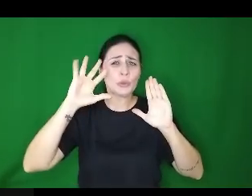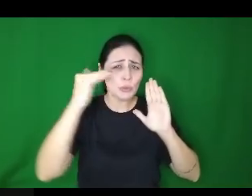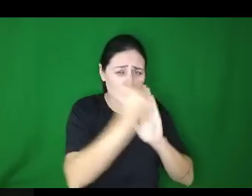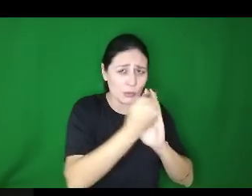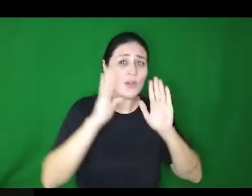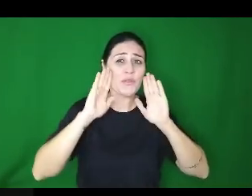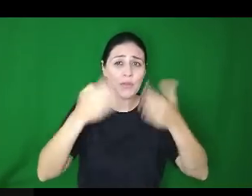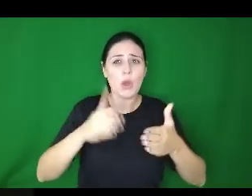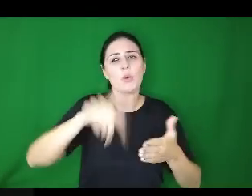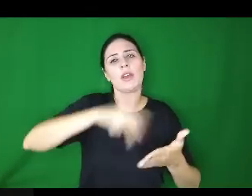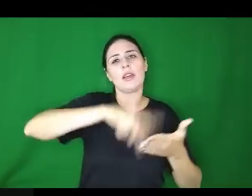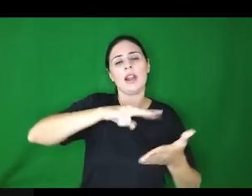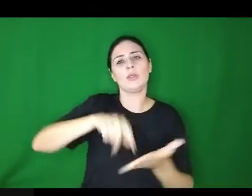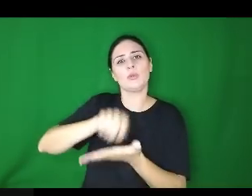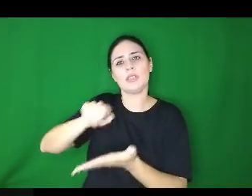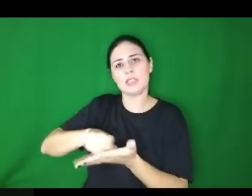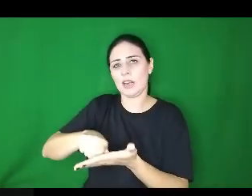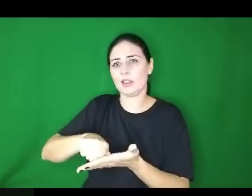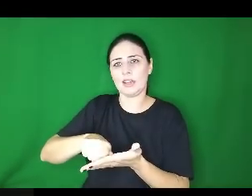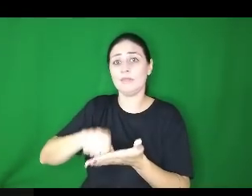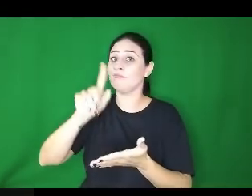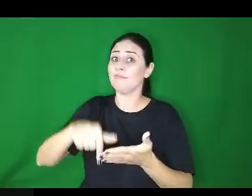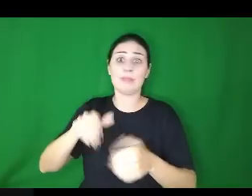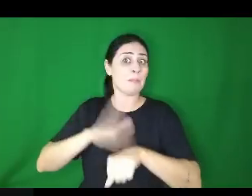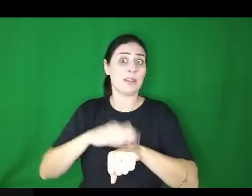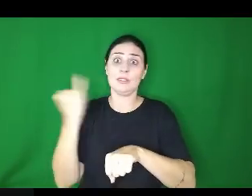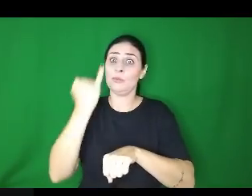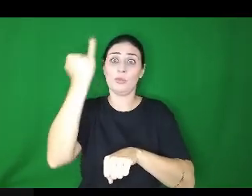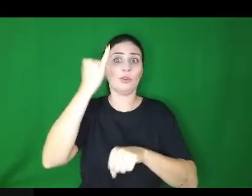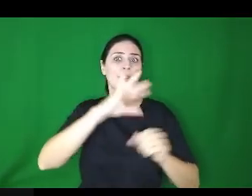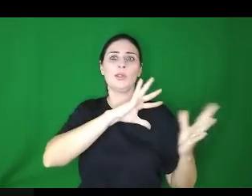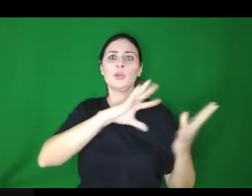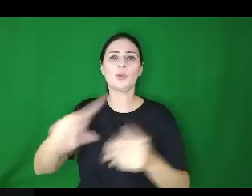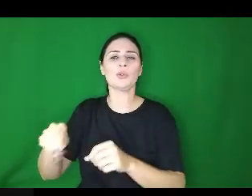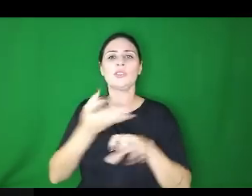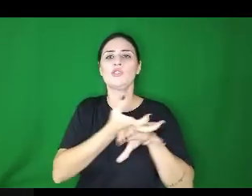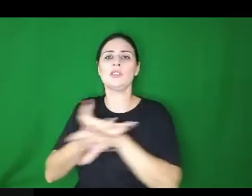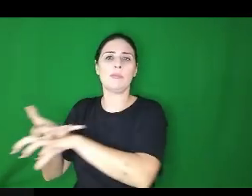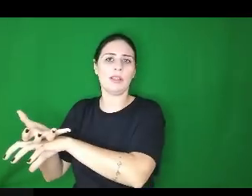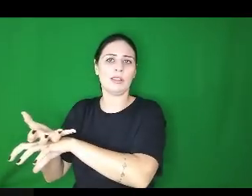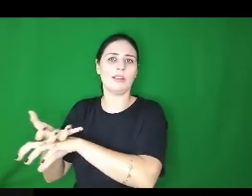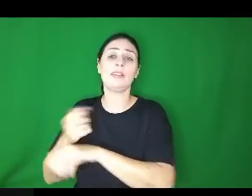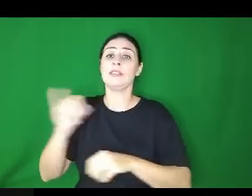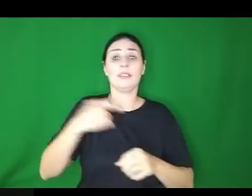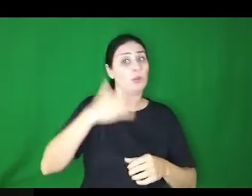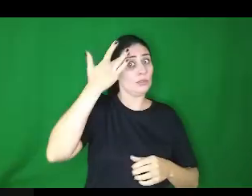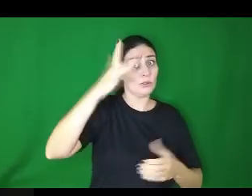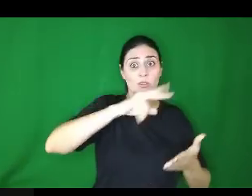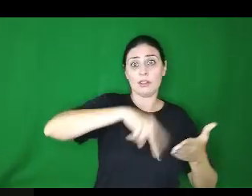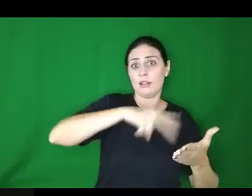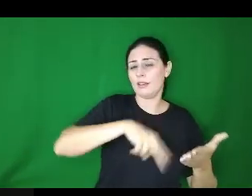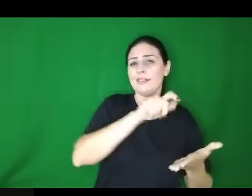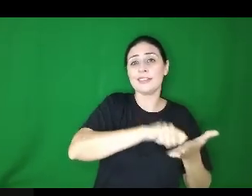Bom, e aí, né, pensando mais especificamente nos anos iniciais, primeiro e segundo ano, que eu acho